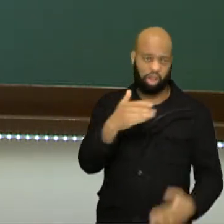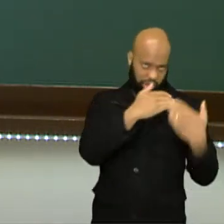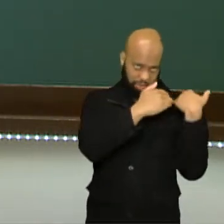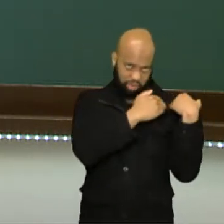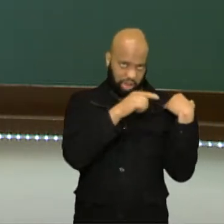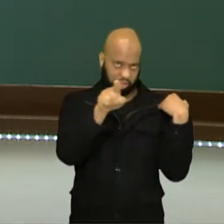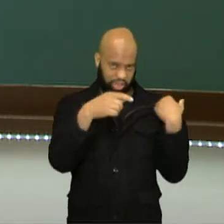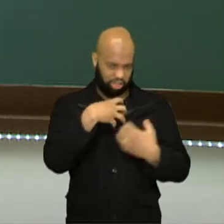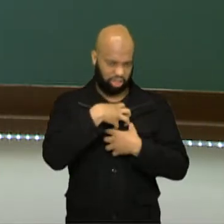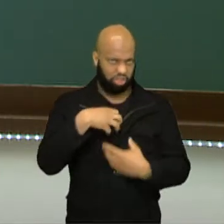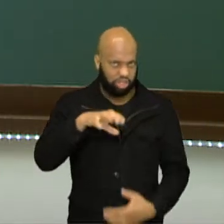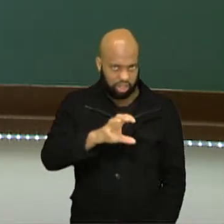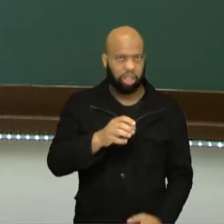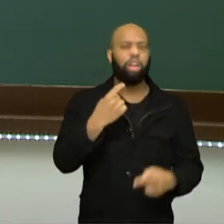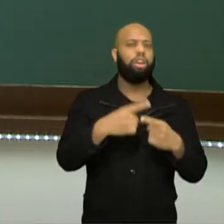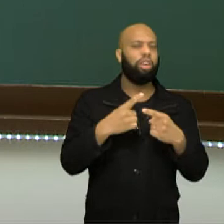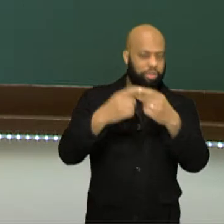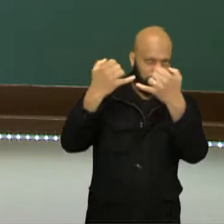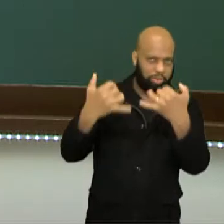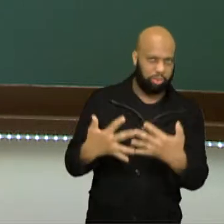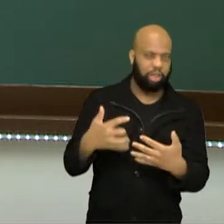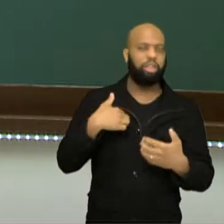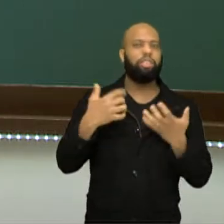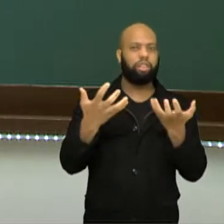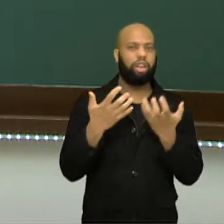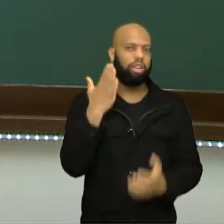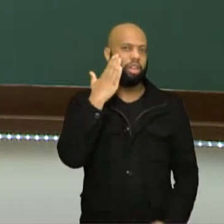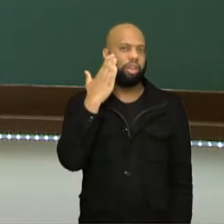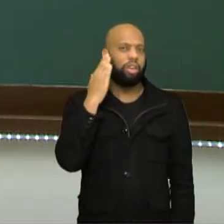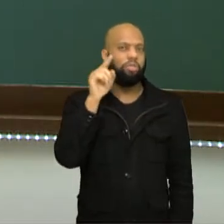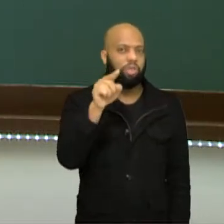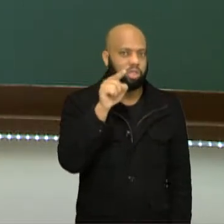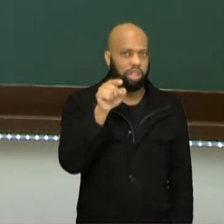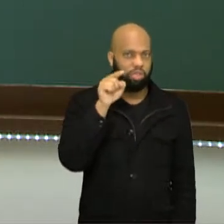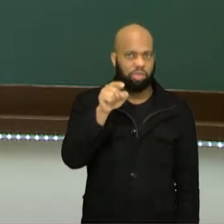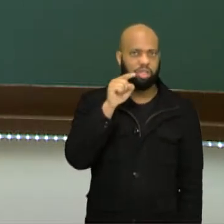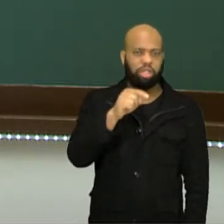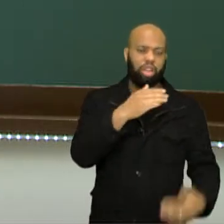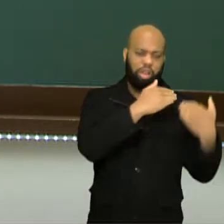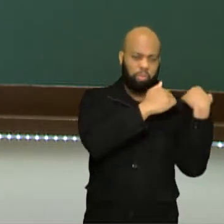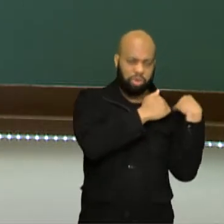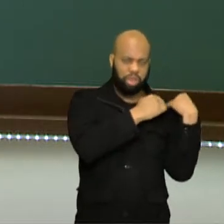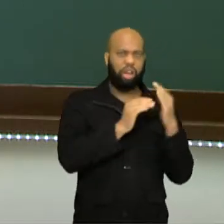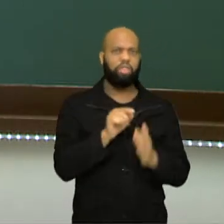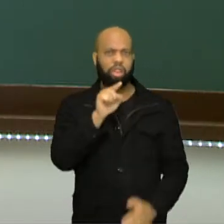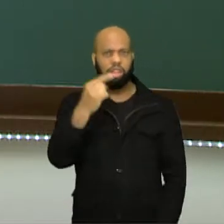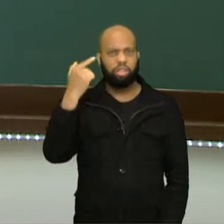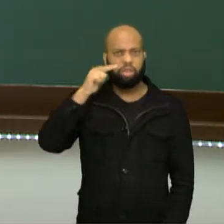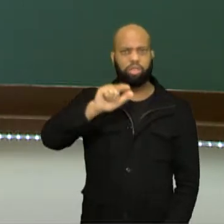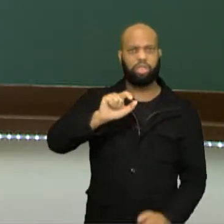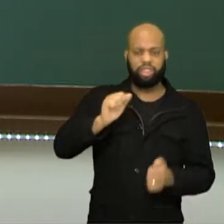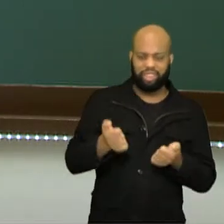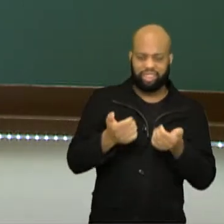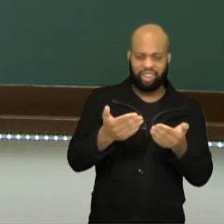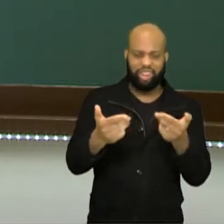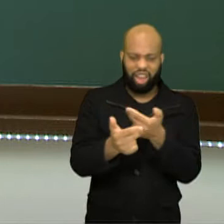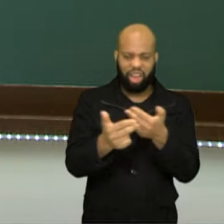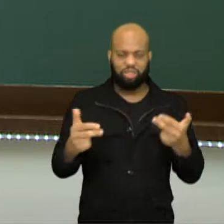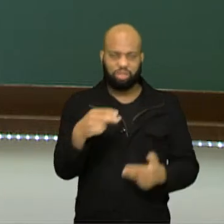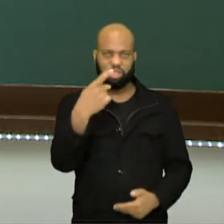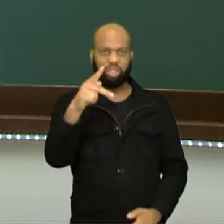responsável? Por quê? Agora eu quero saber aí de você. Você é responsável? Você consegue entregar os seus deveres no